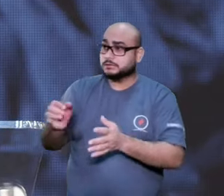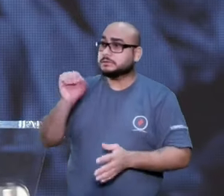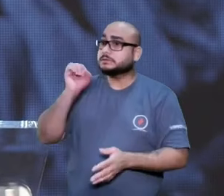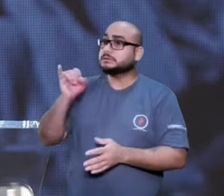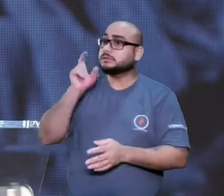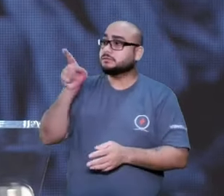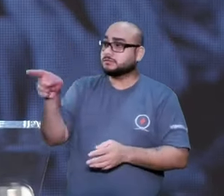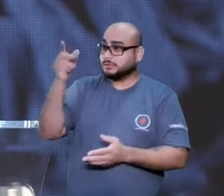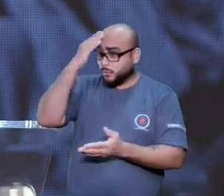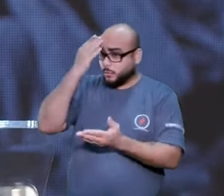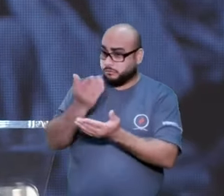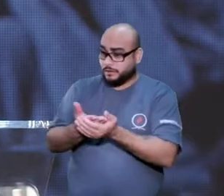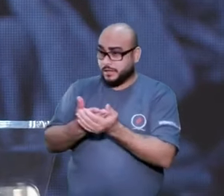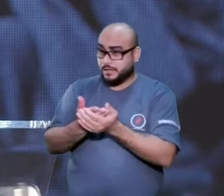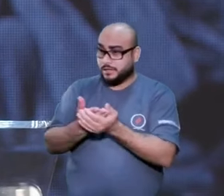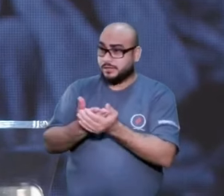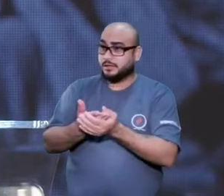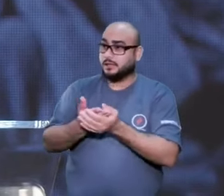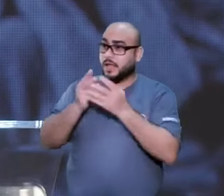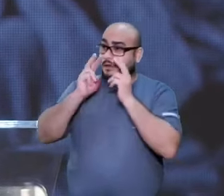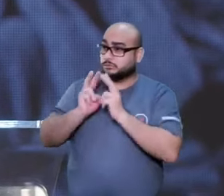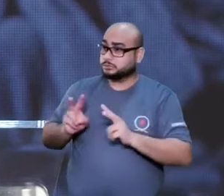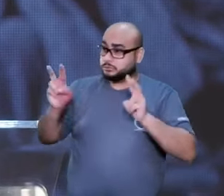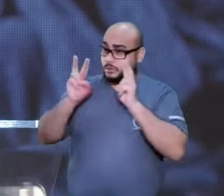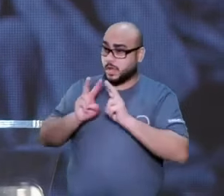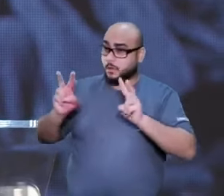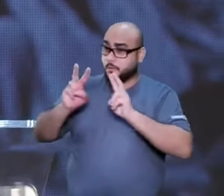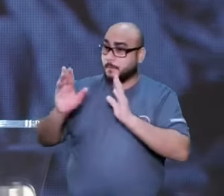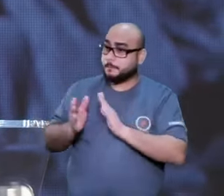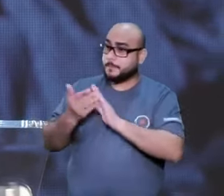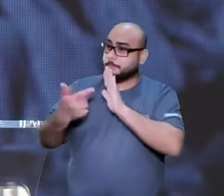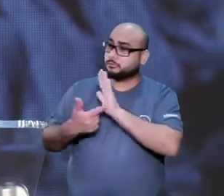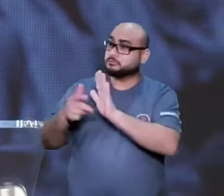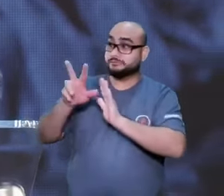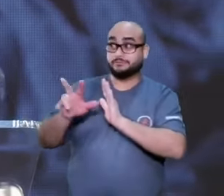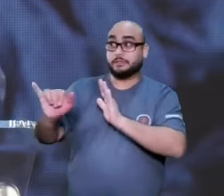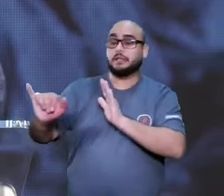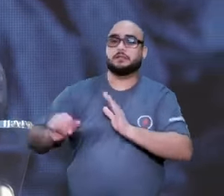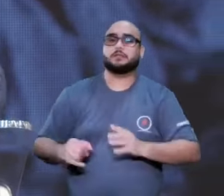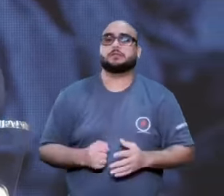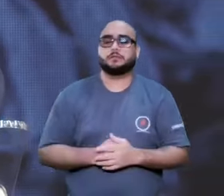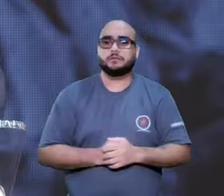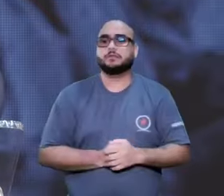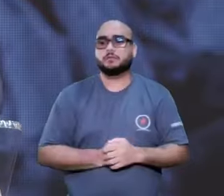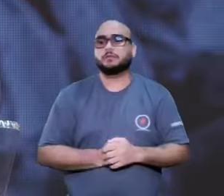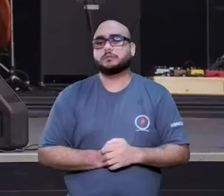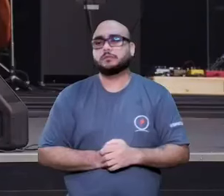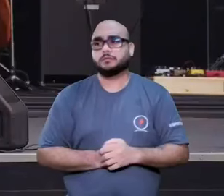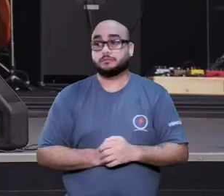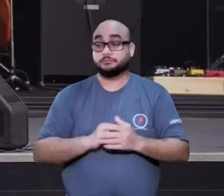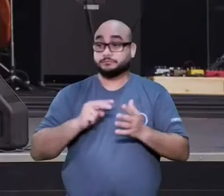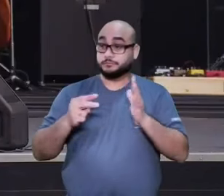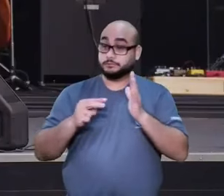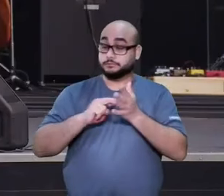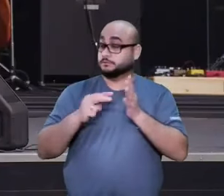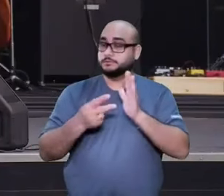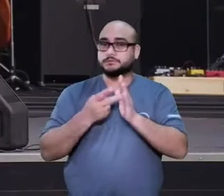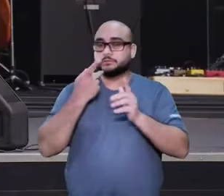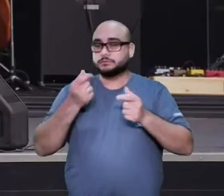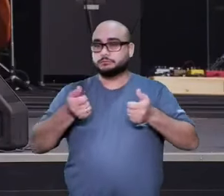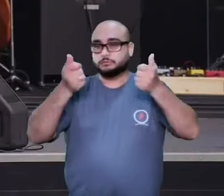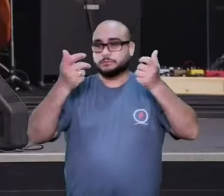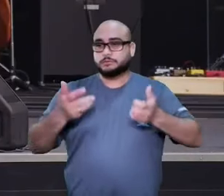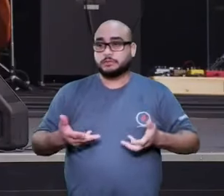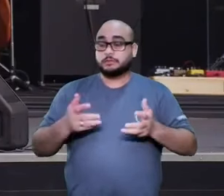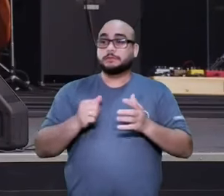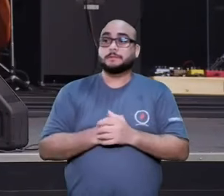creres verás a glória de Deus e outras palavras Ela tá dizendo para Jesus